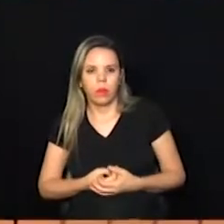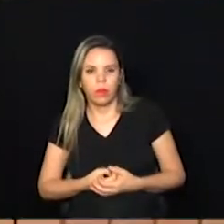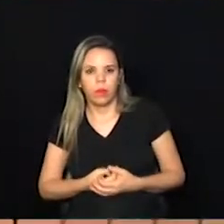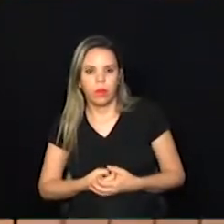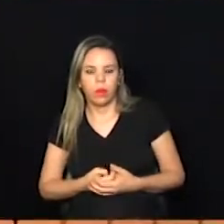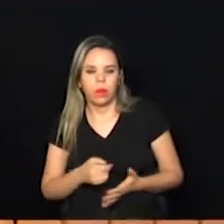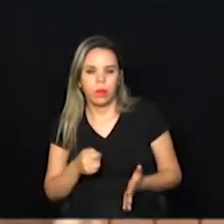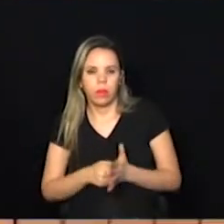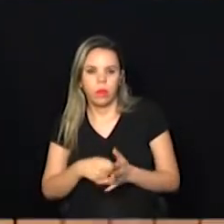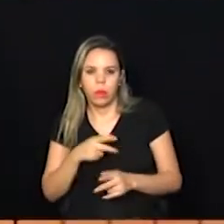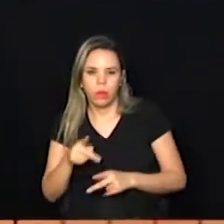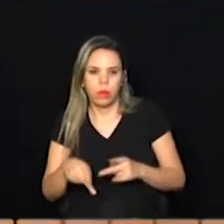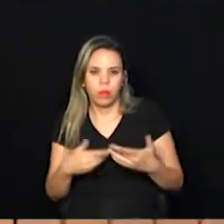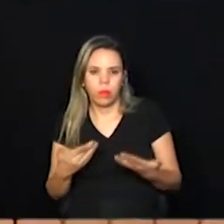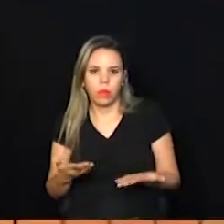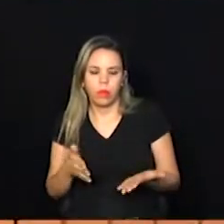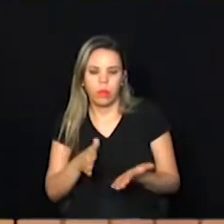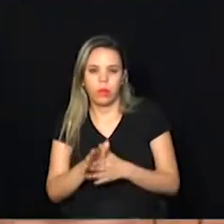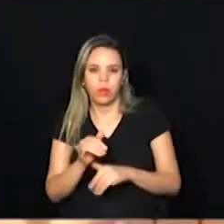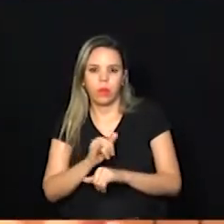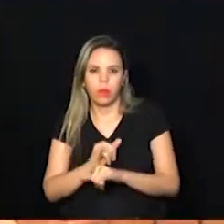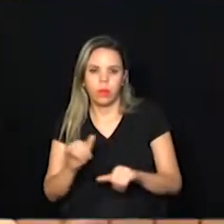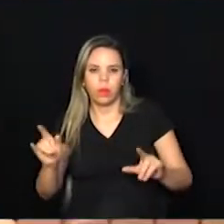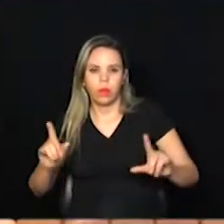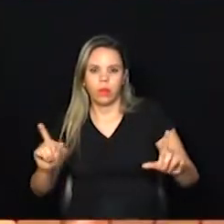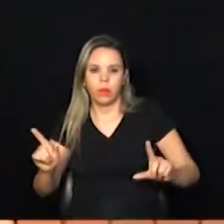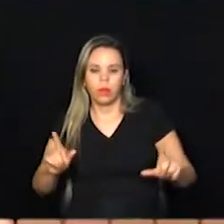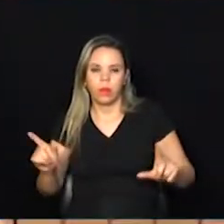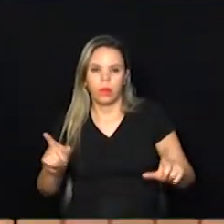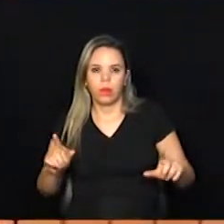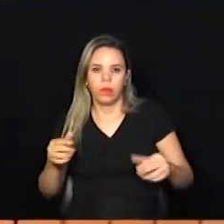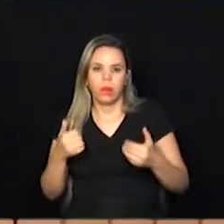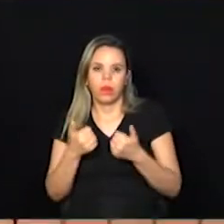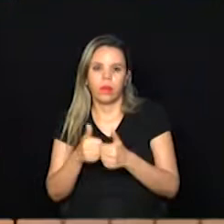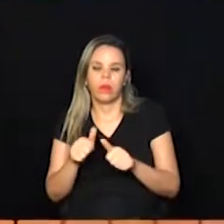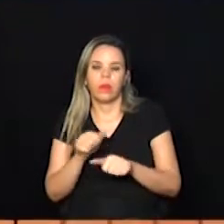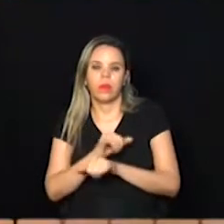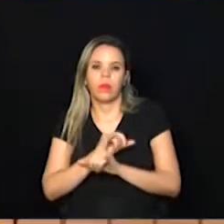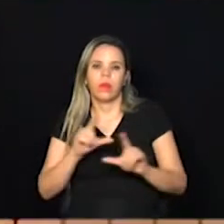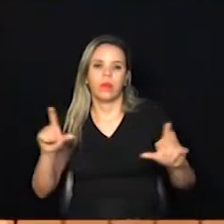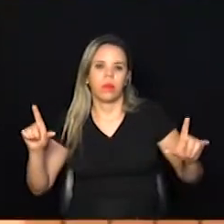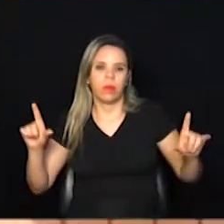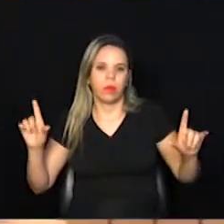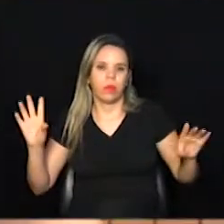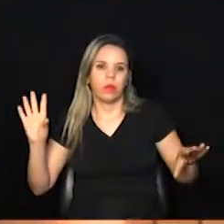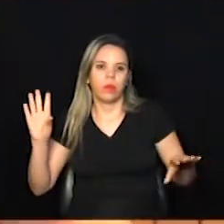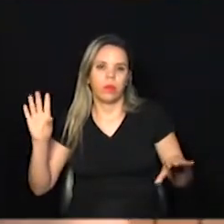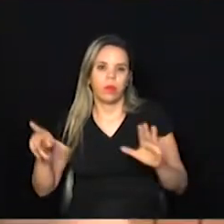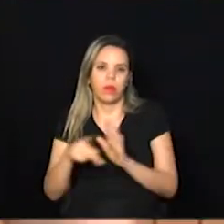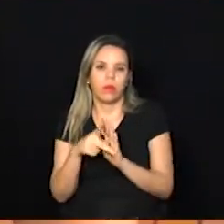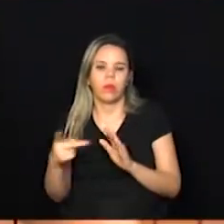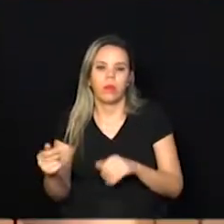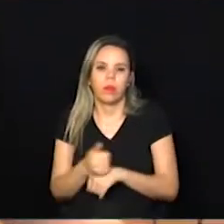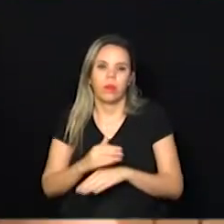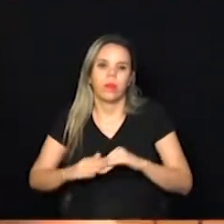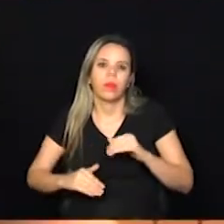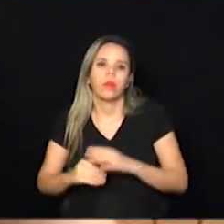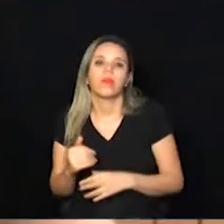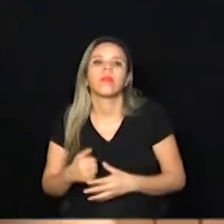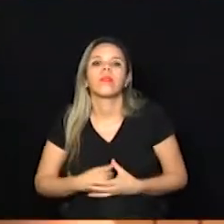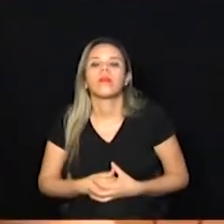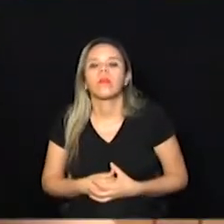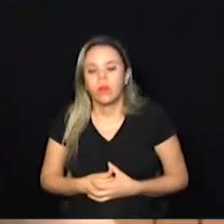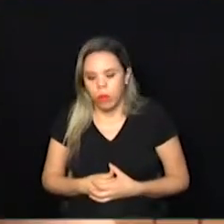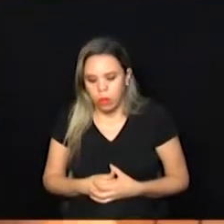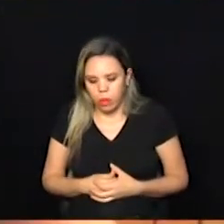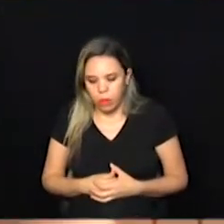respaldo das pessoas, publicidade, seja na TV, nos ônibus, enfim, dentro dos próprios profissionais. Muitas